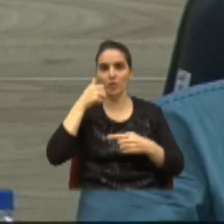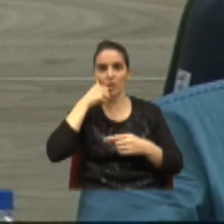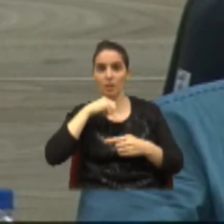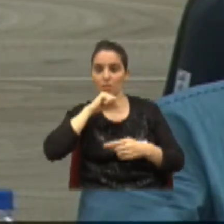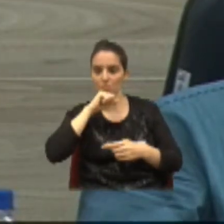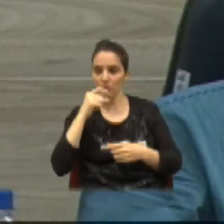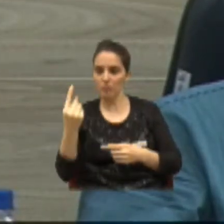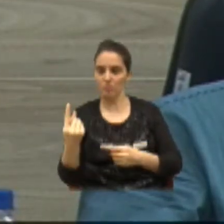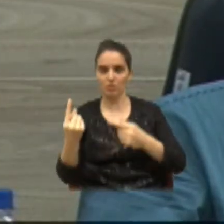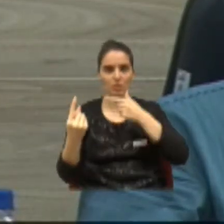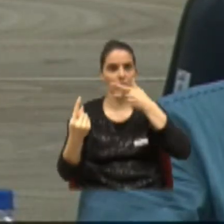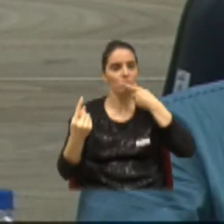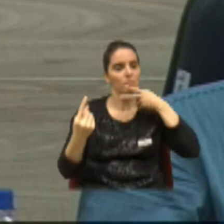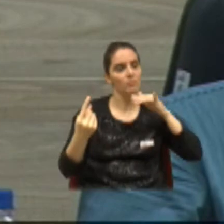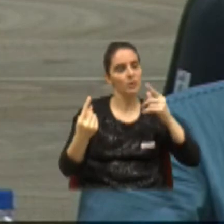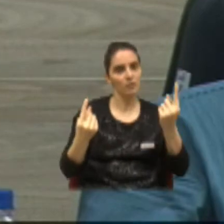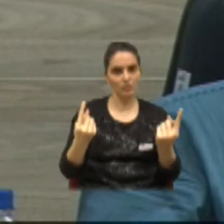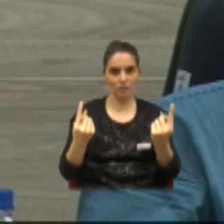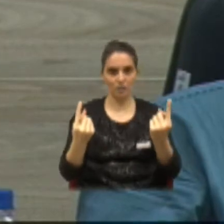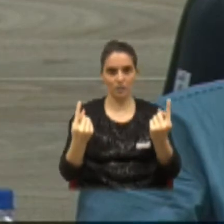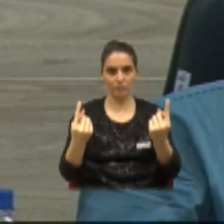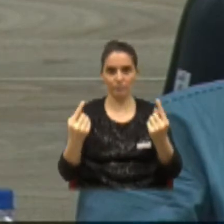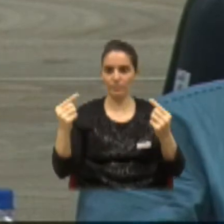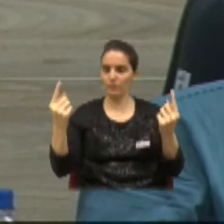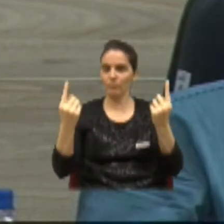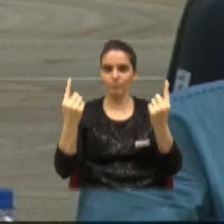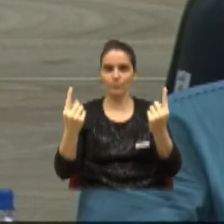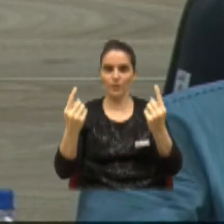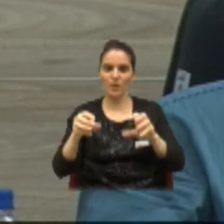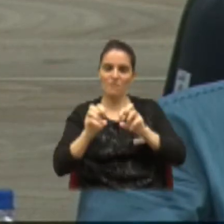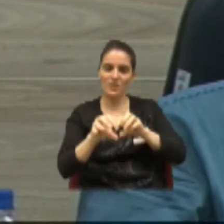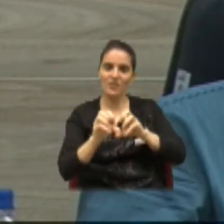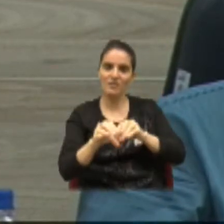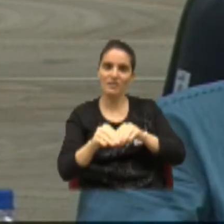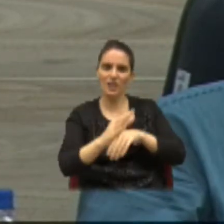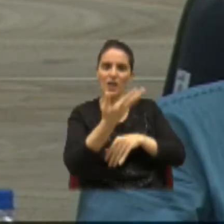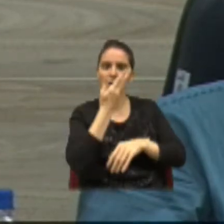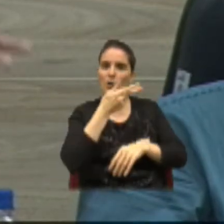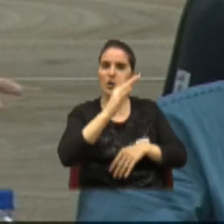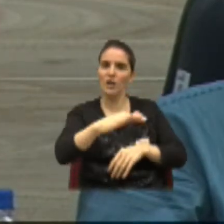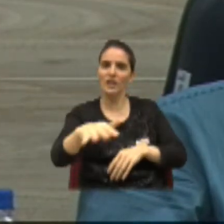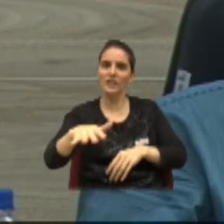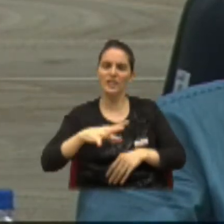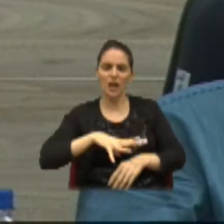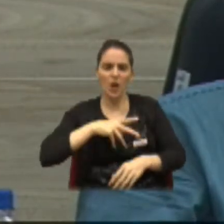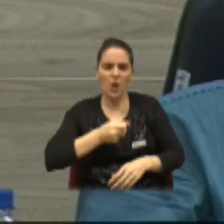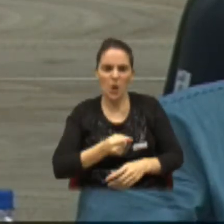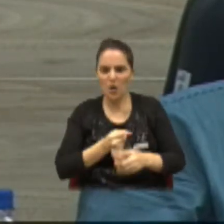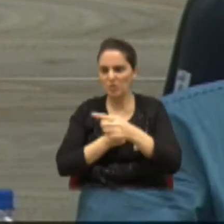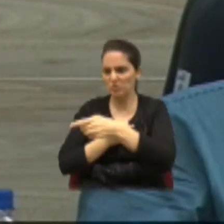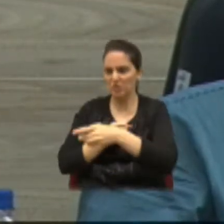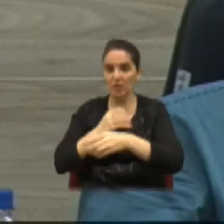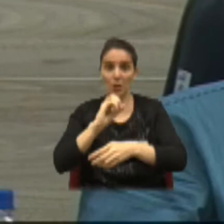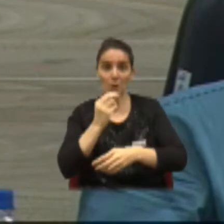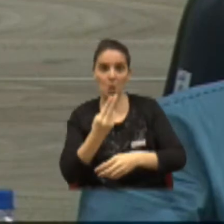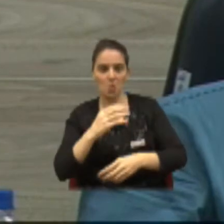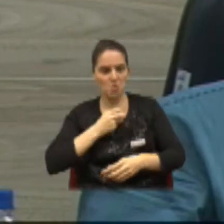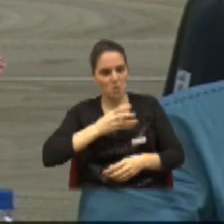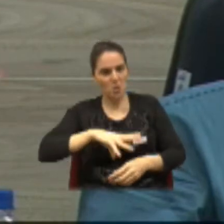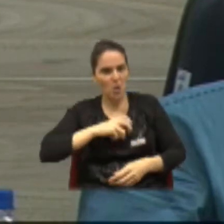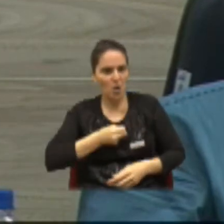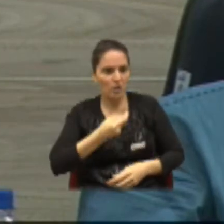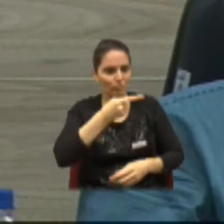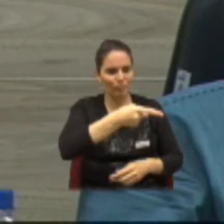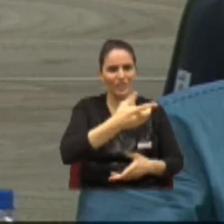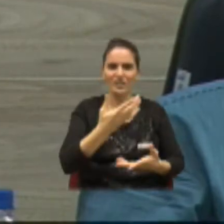a importância disso, porque eu acredito que muitas vezes, até os genitores, o pai ou a mãe, eles façam